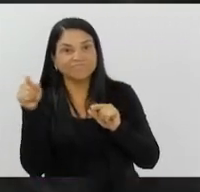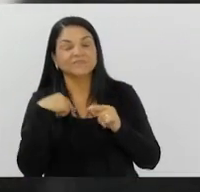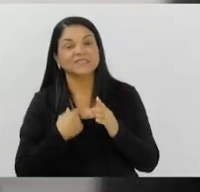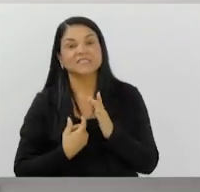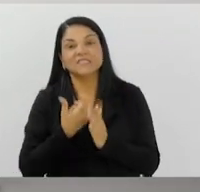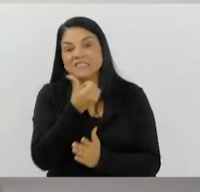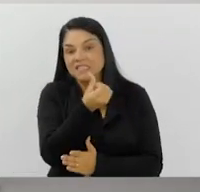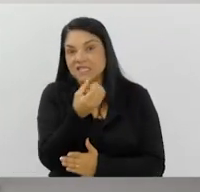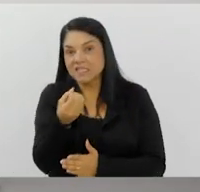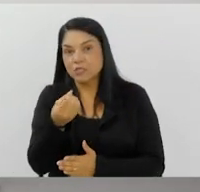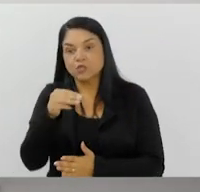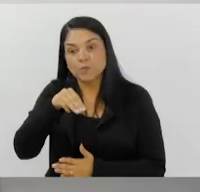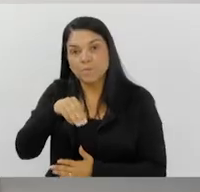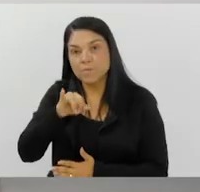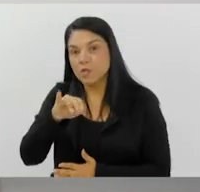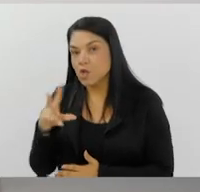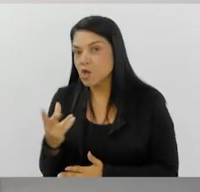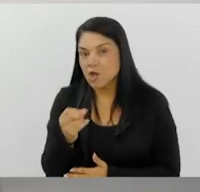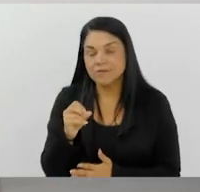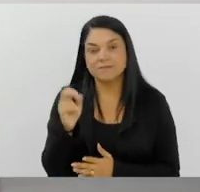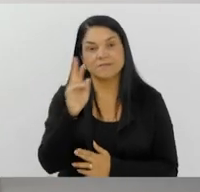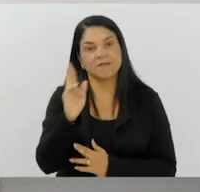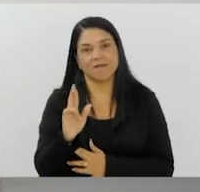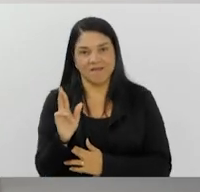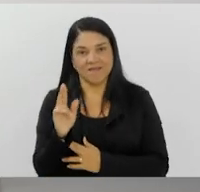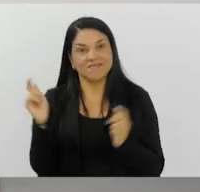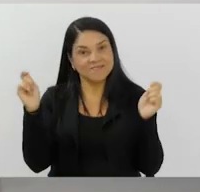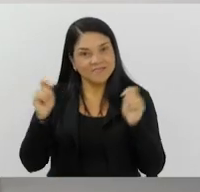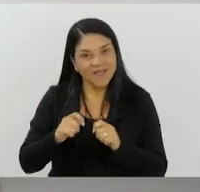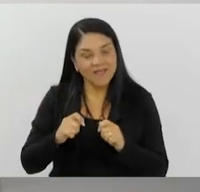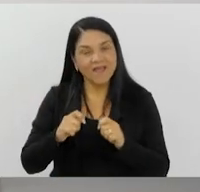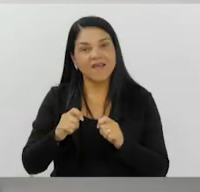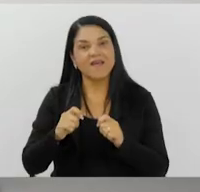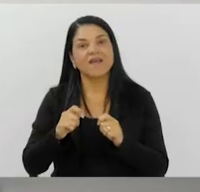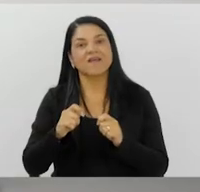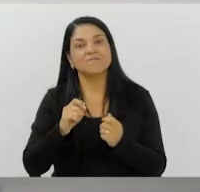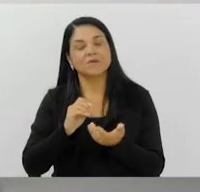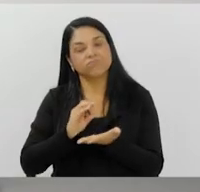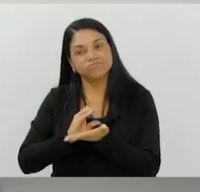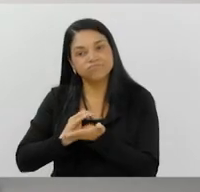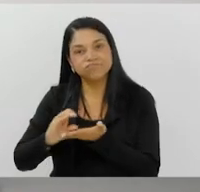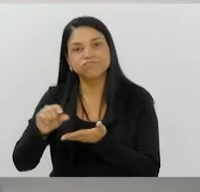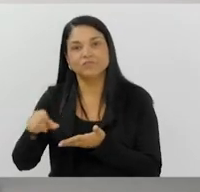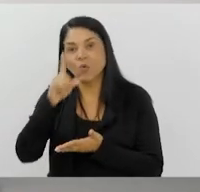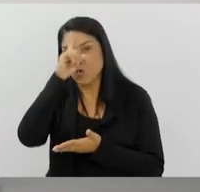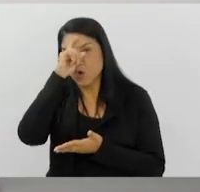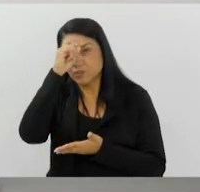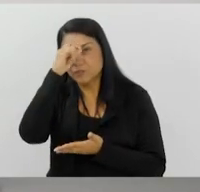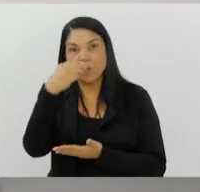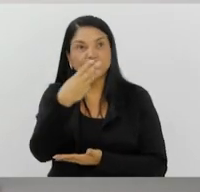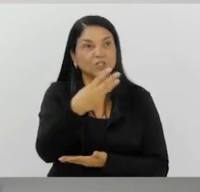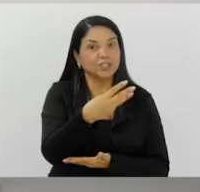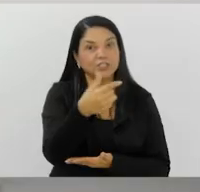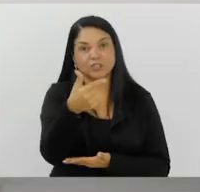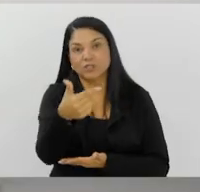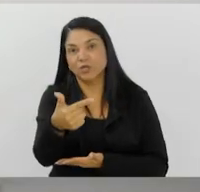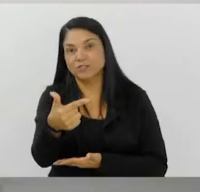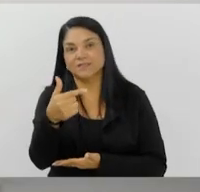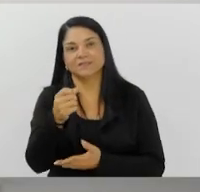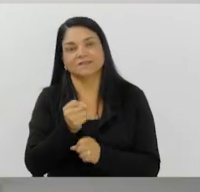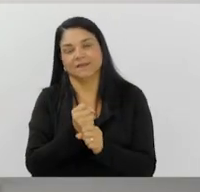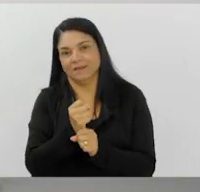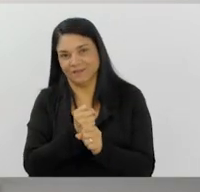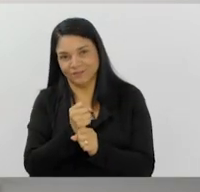milhões deais dinheiro esse que daria para costear Ah um hospital por 32 anos e outras melhorias que ah são